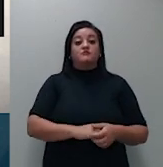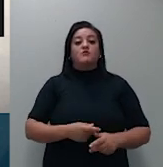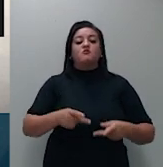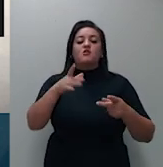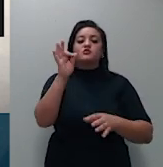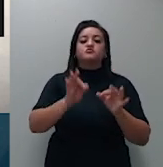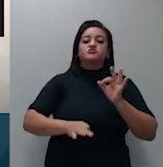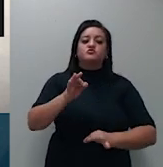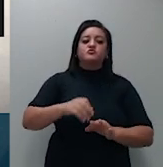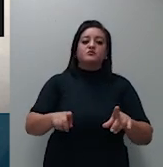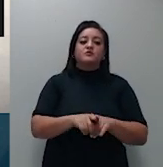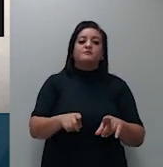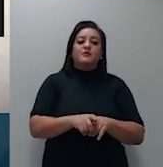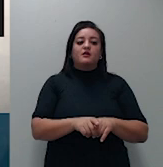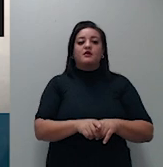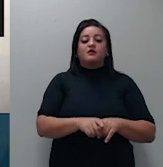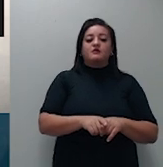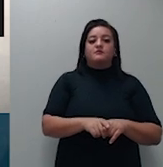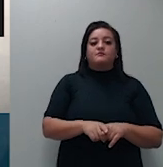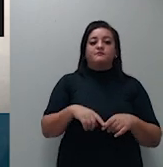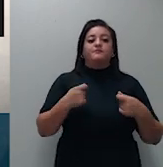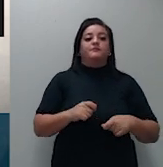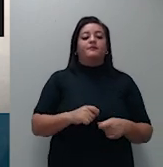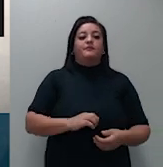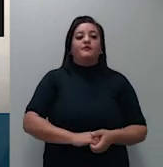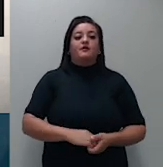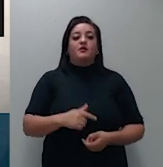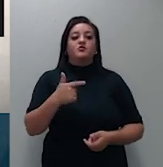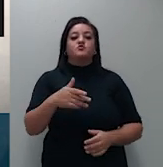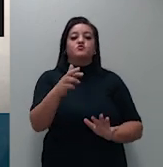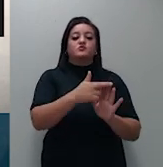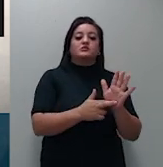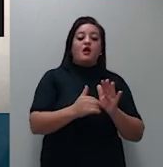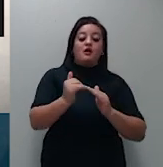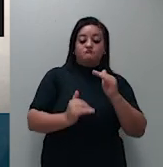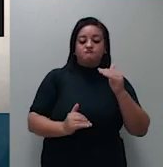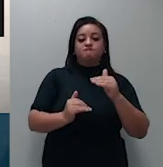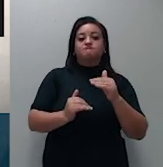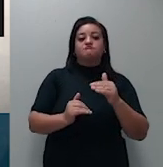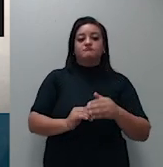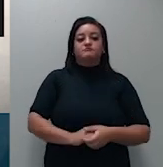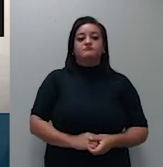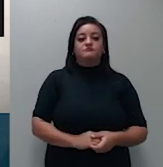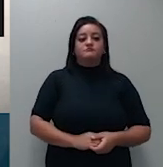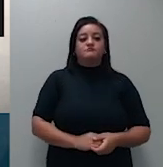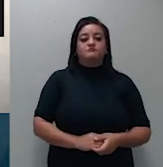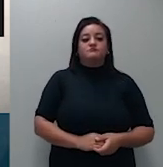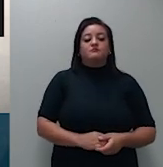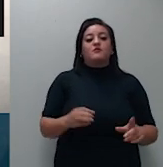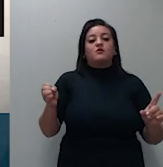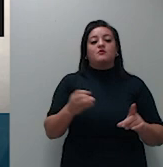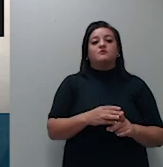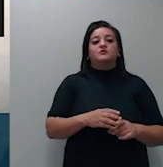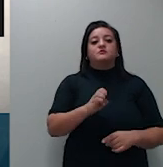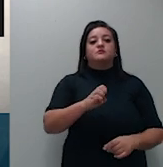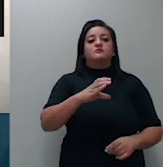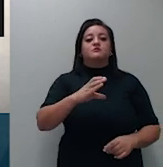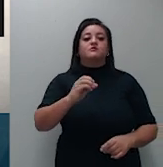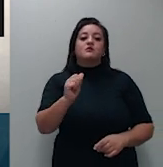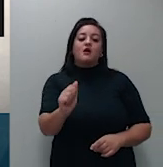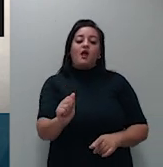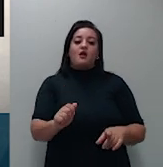deve logar entre duas normas incompatíveis o efeito Estatuto da Criança e do Adolescente